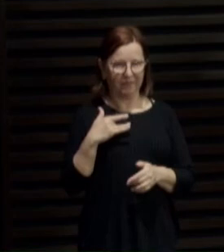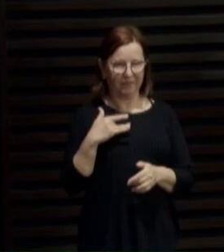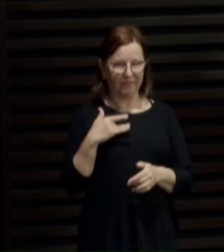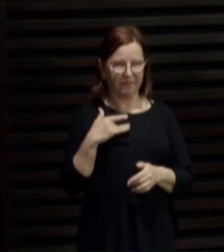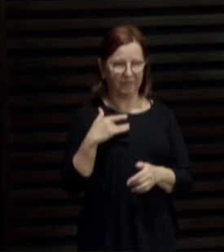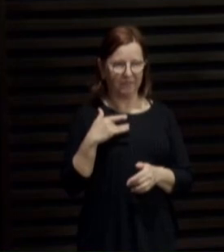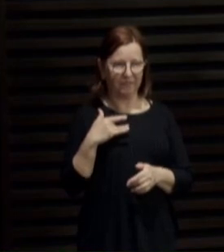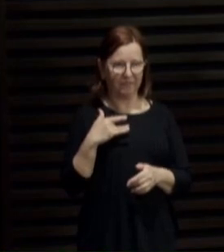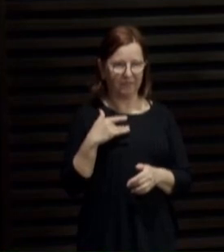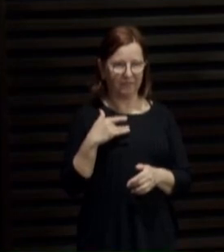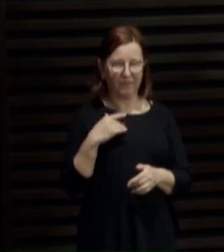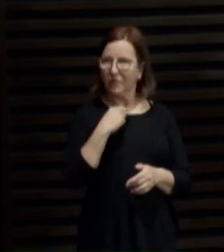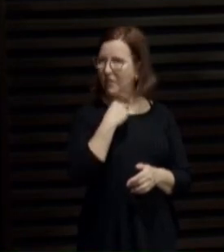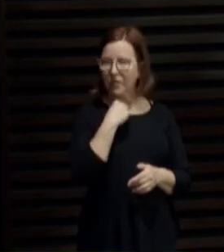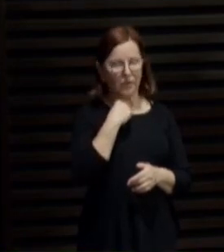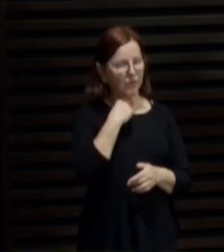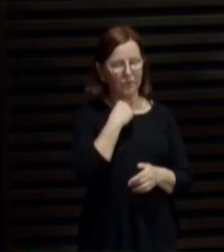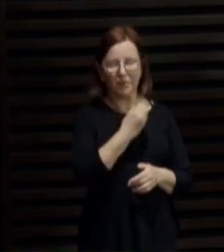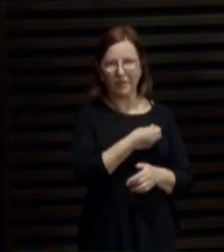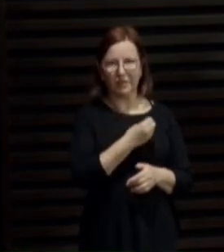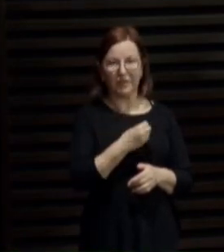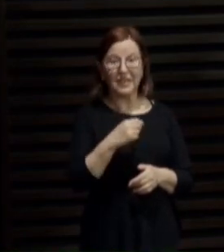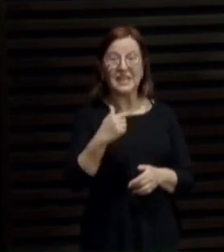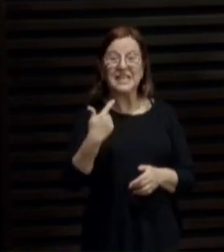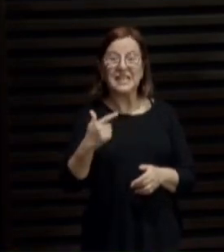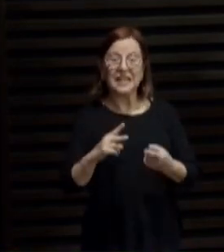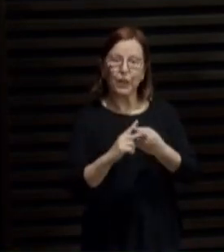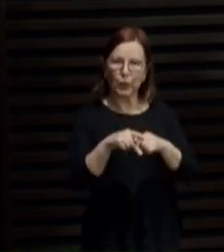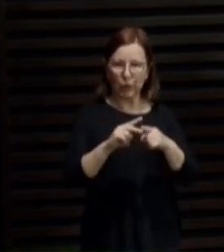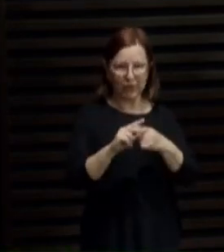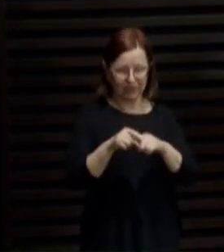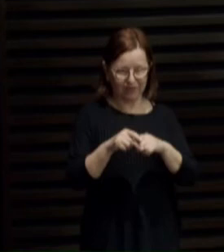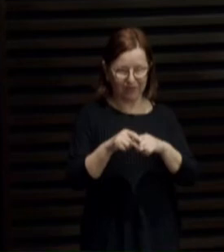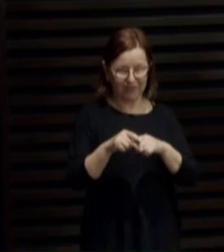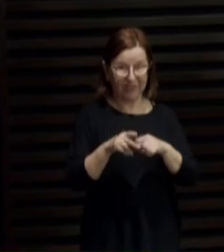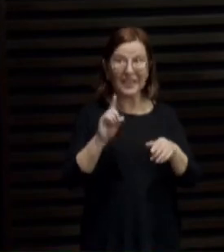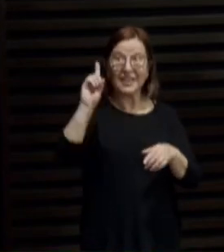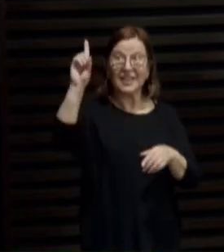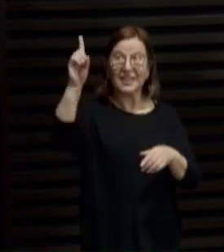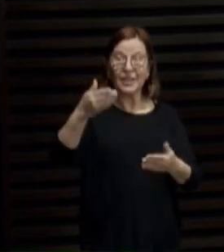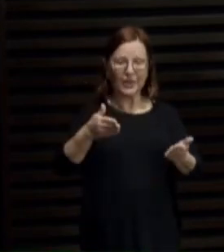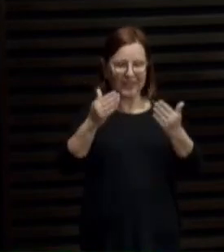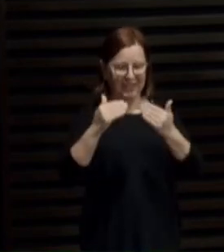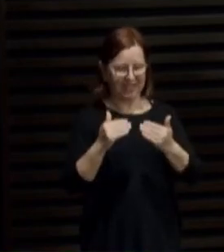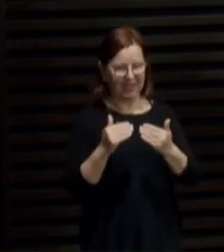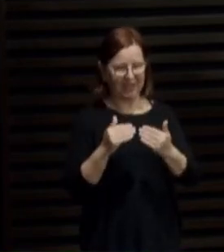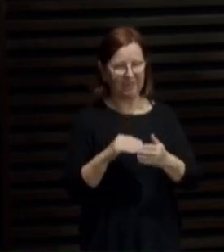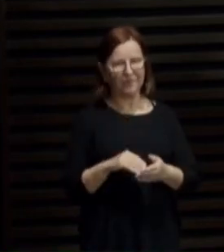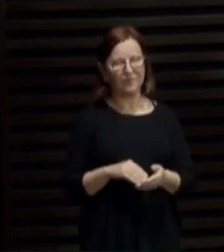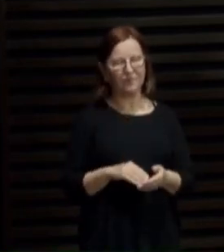não pode viver sem as correções dadas por Deus. E como ensinava